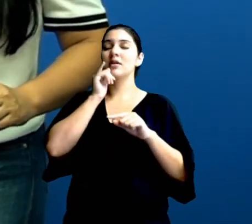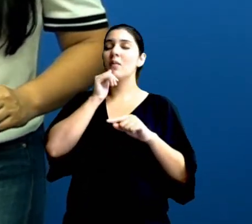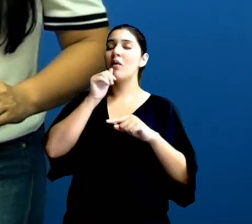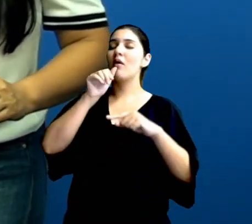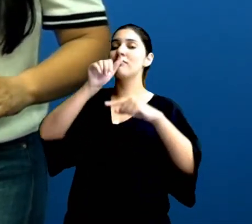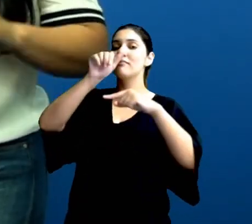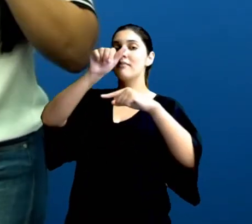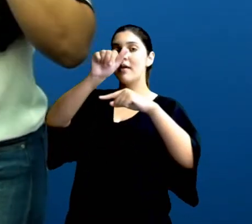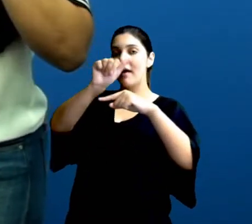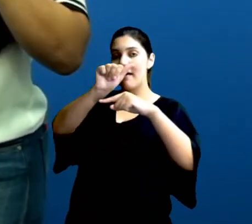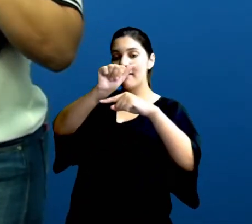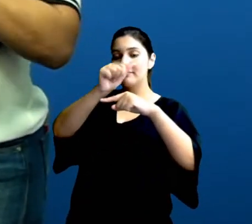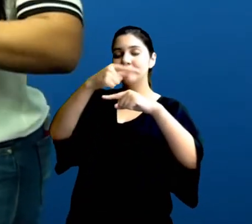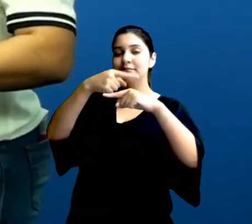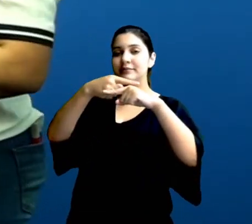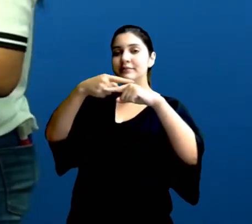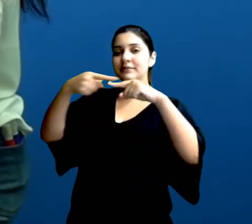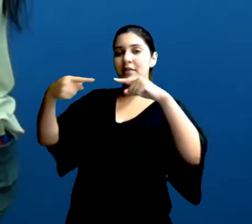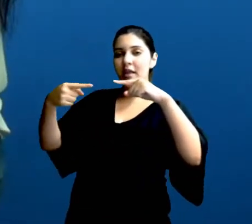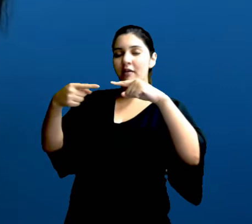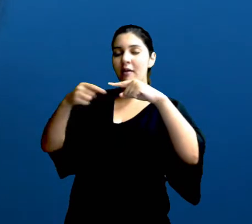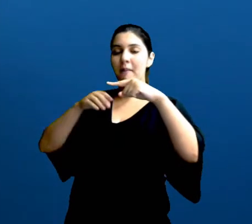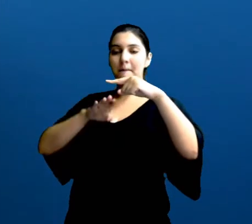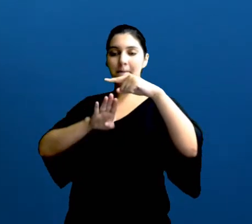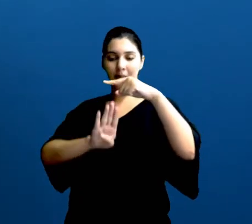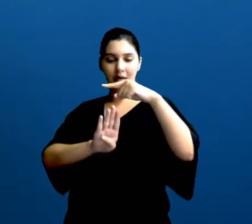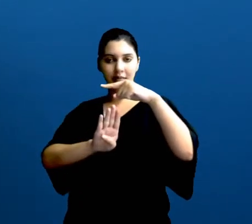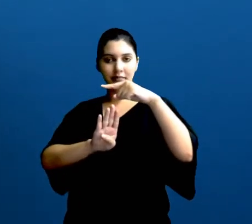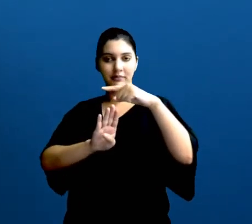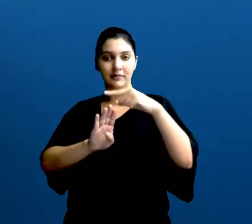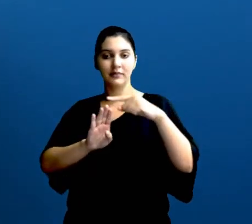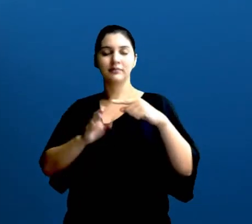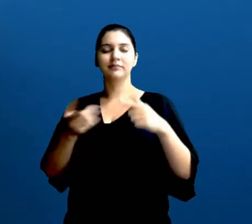dividido por um número B, tá certo?